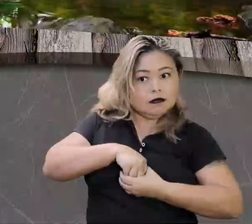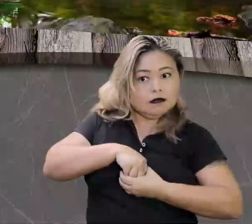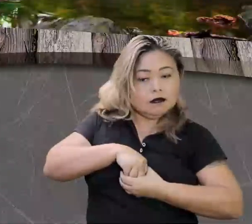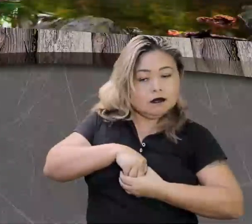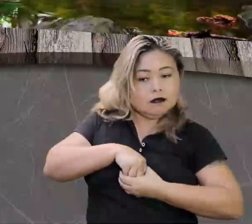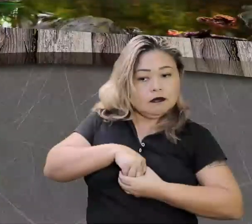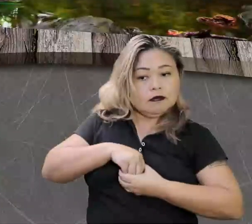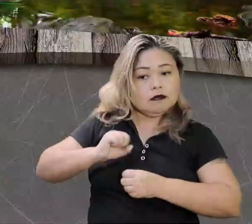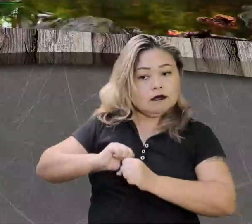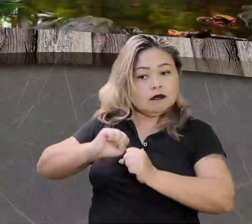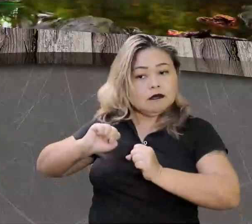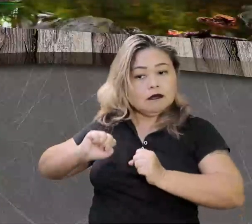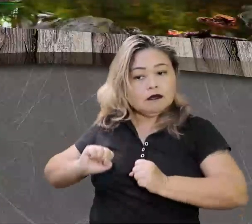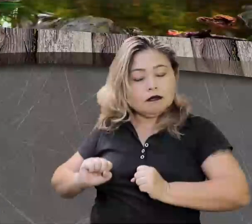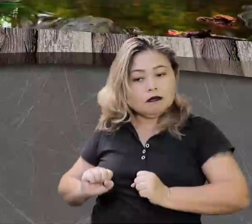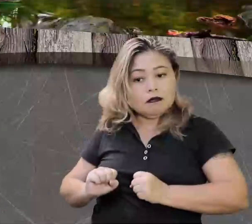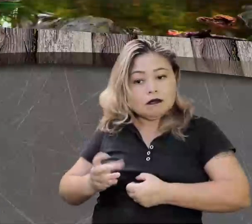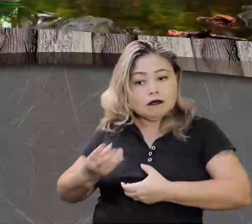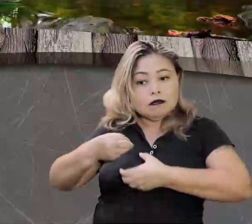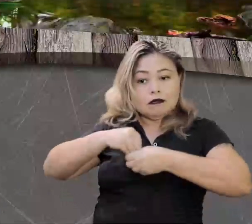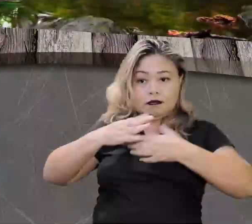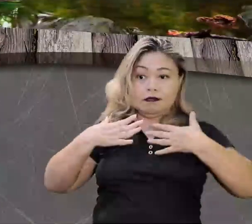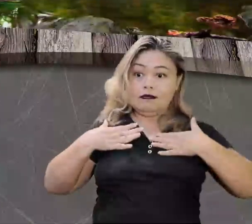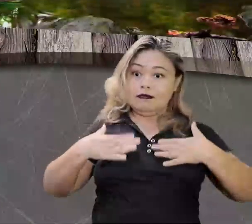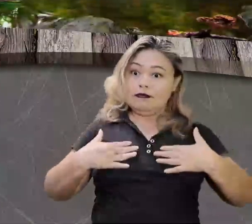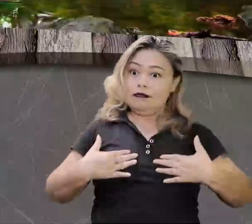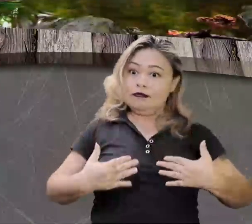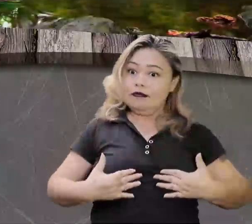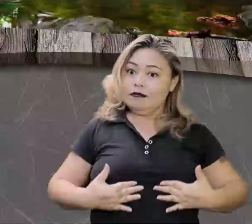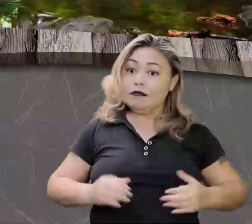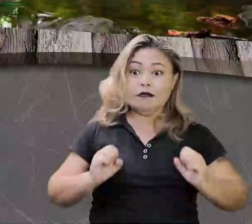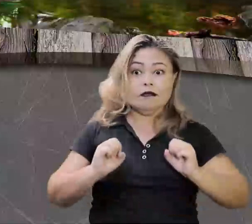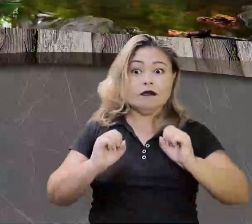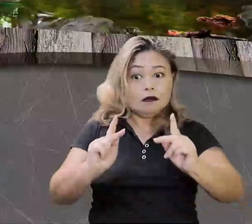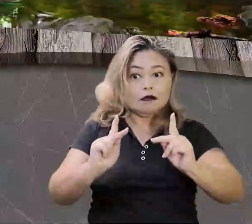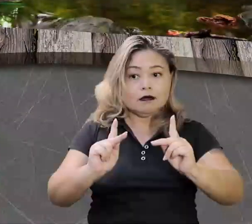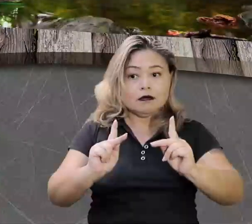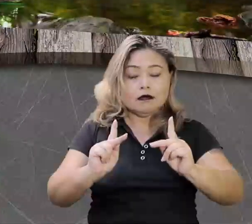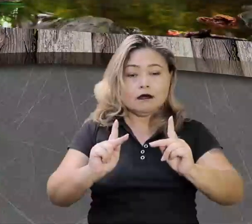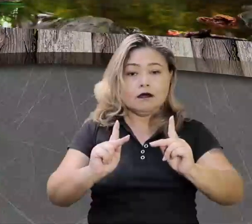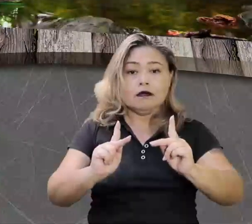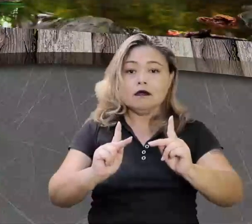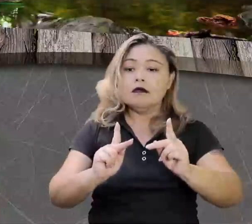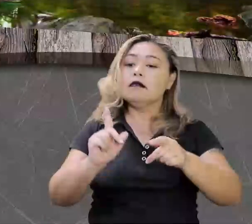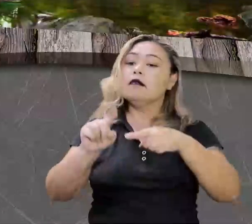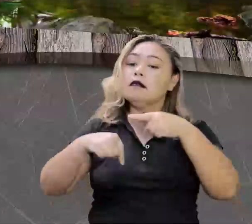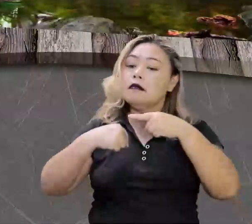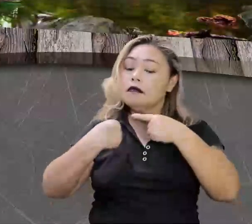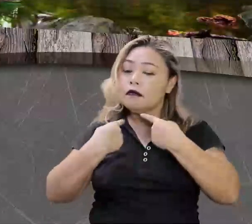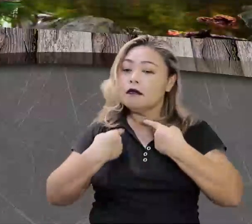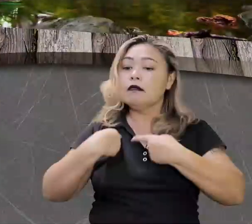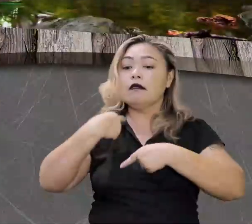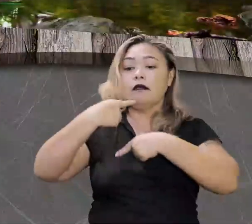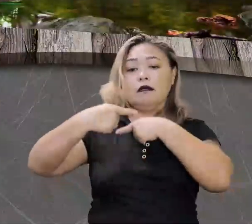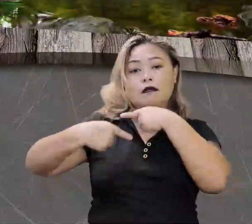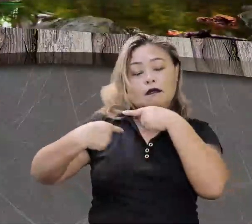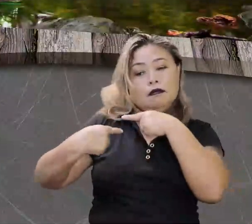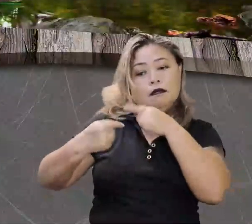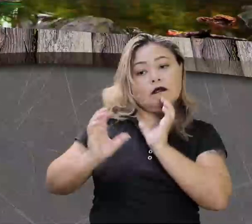sistemas, esses sistemas vão compor o nosso organismo, ok? Esses organismos vão